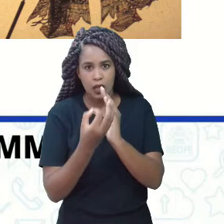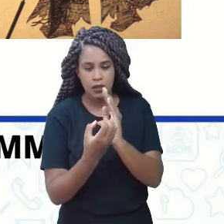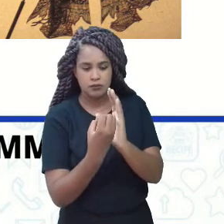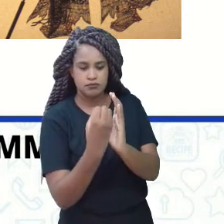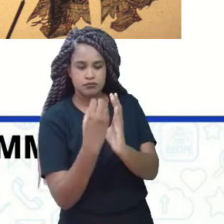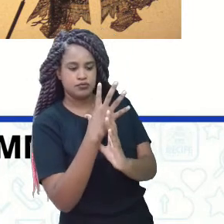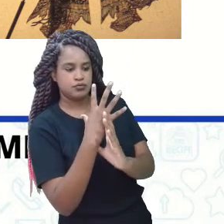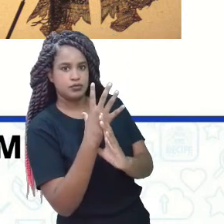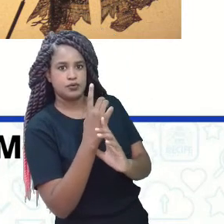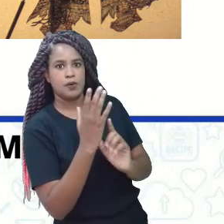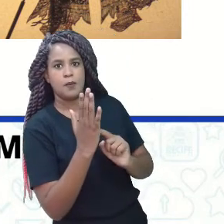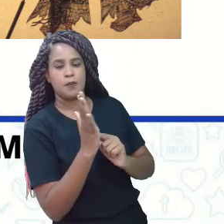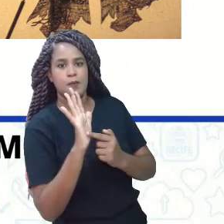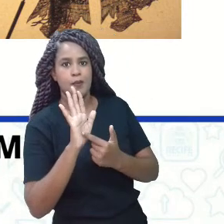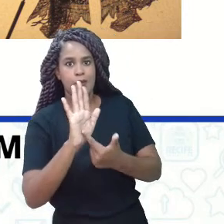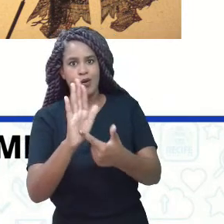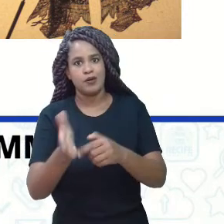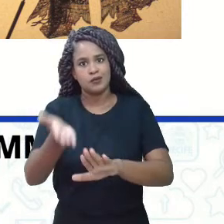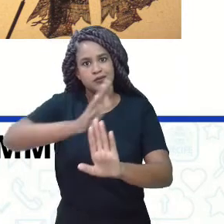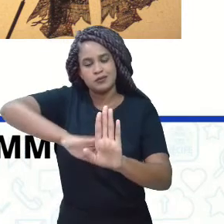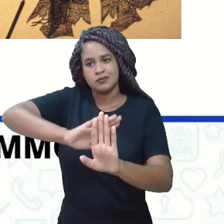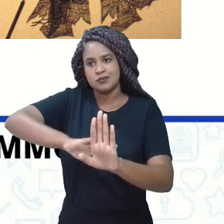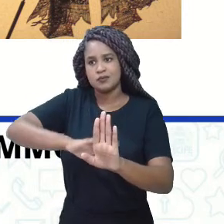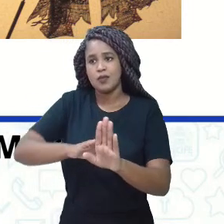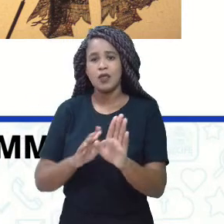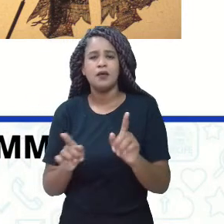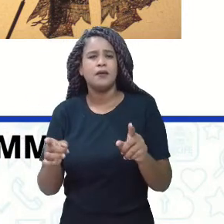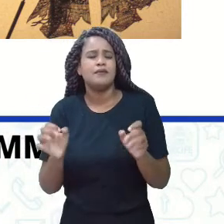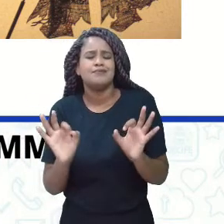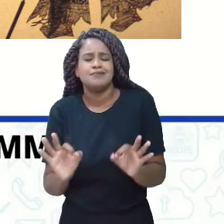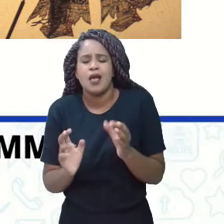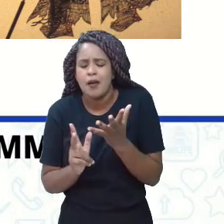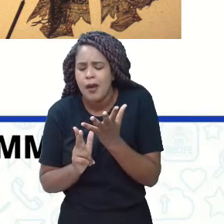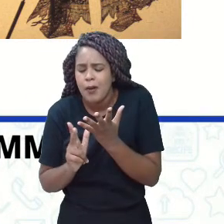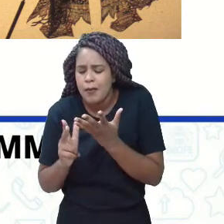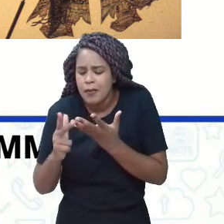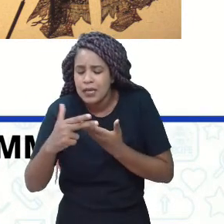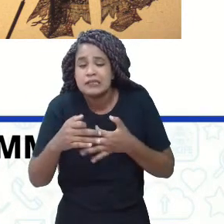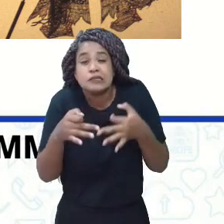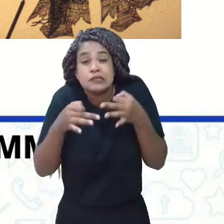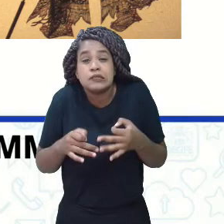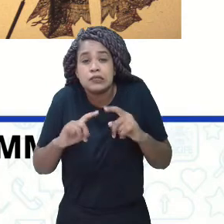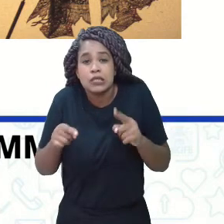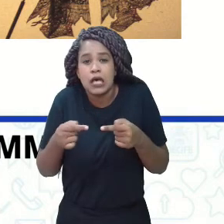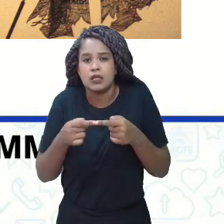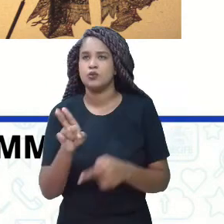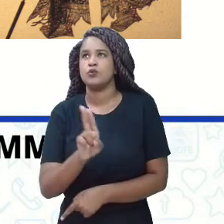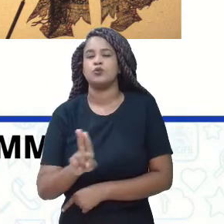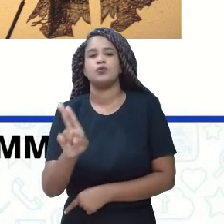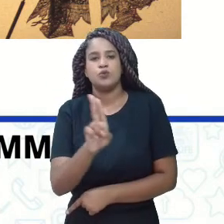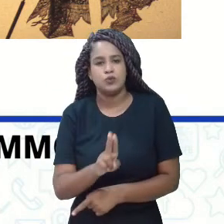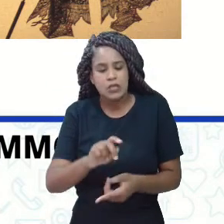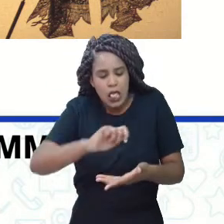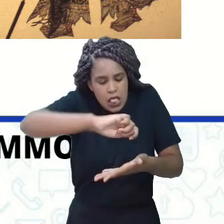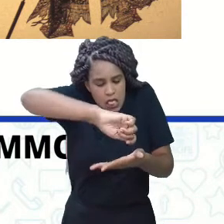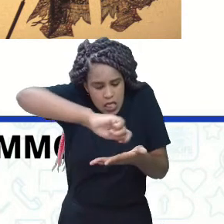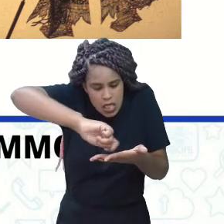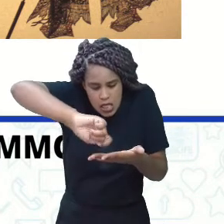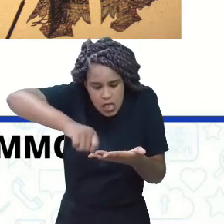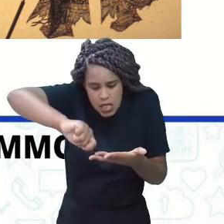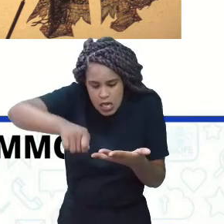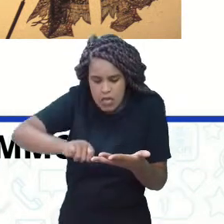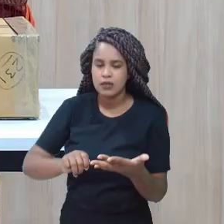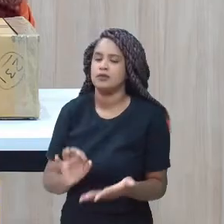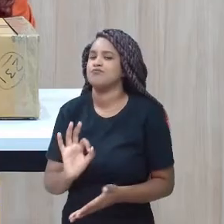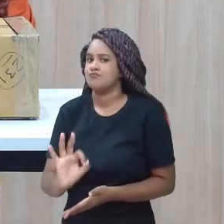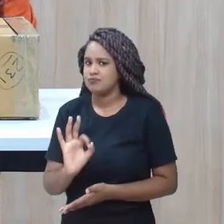muito bem feito, gente. Os recortes, eles usam estilete, só pode ser, porque fica bem vazadinho,